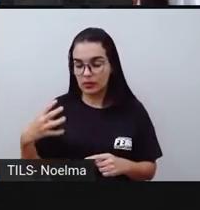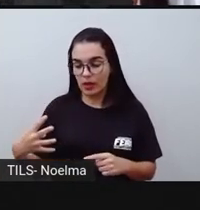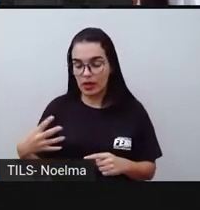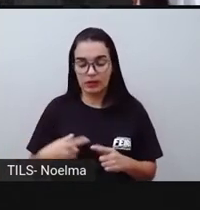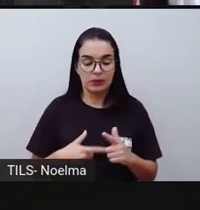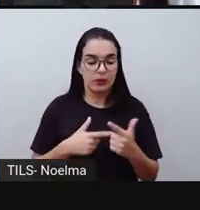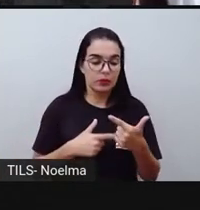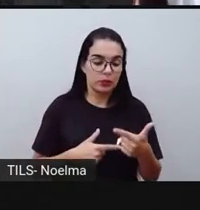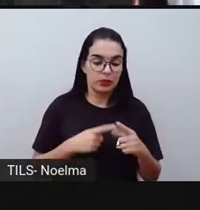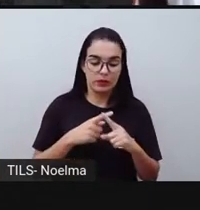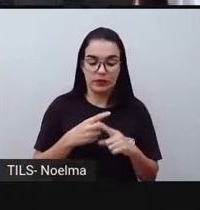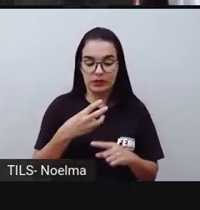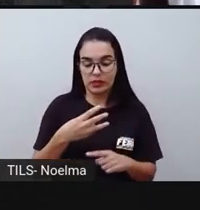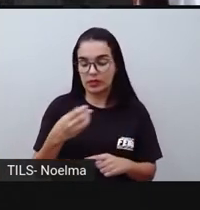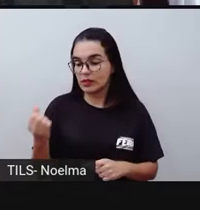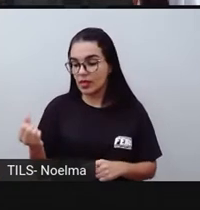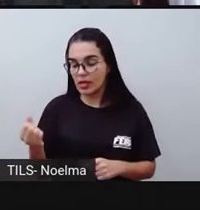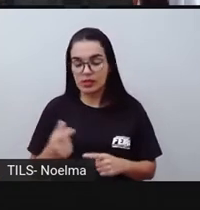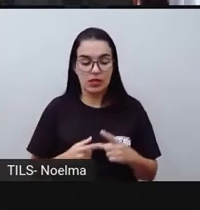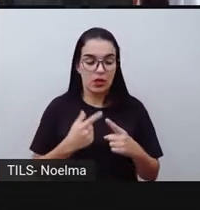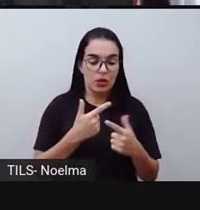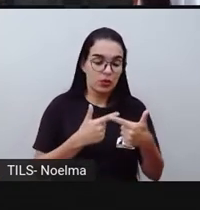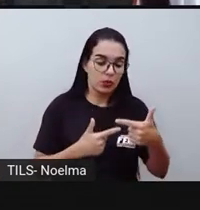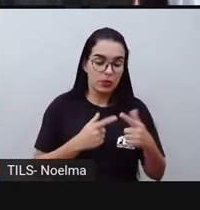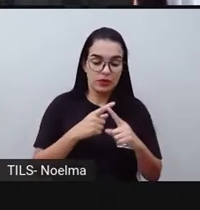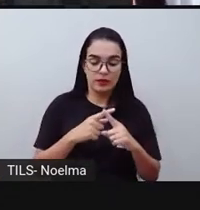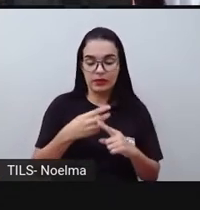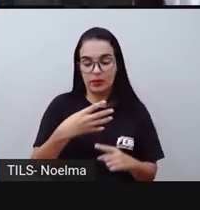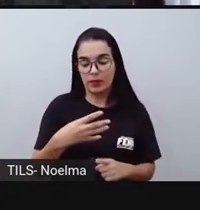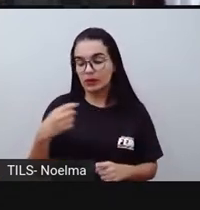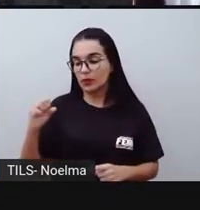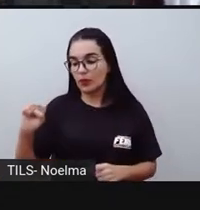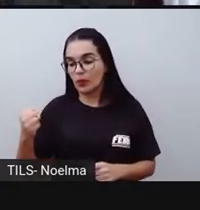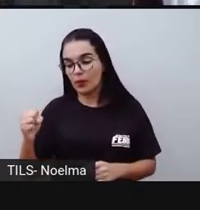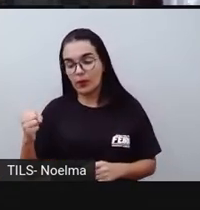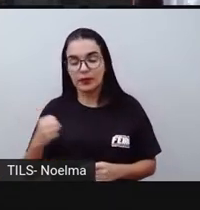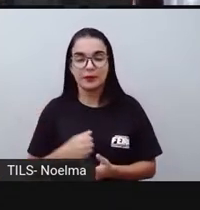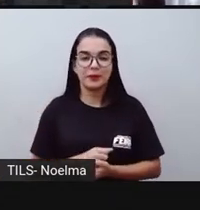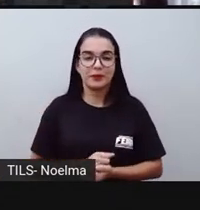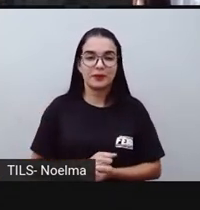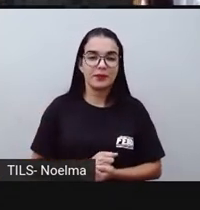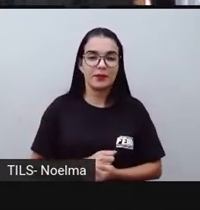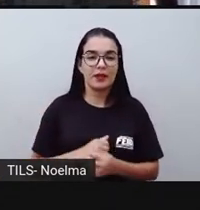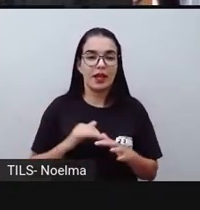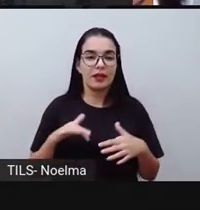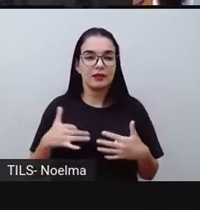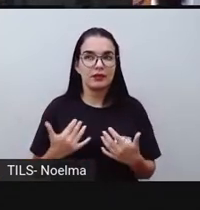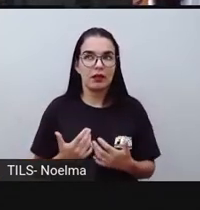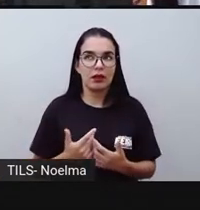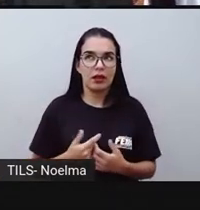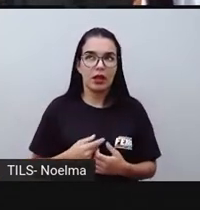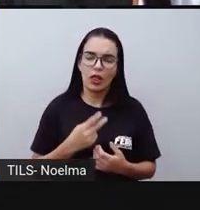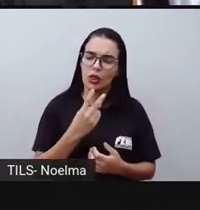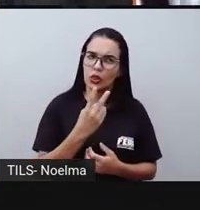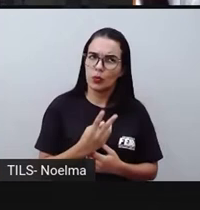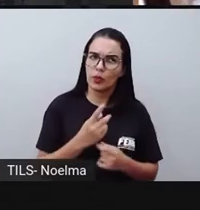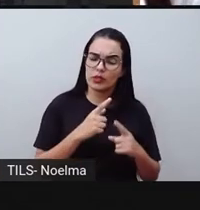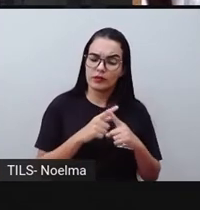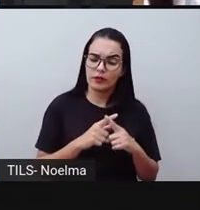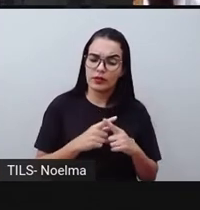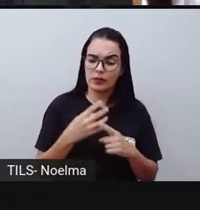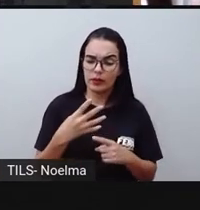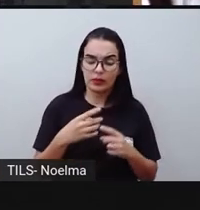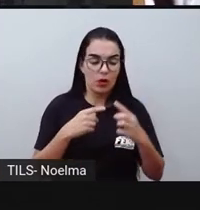6, 2 vezes 4, 8. Lembrando aí que quando eu penso 2 vezes o 4, eu estou pensando aí, ó,